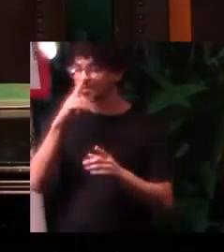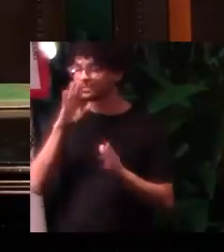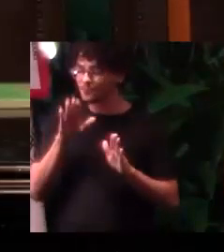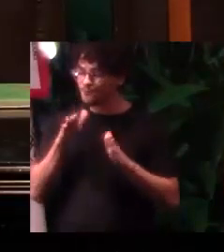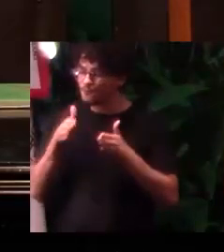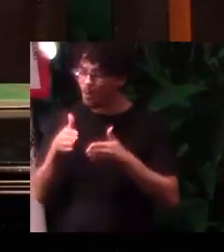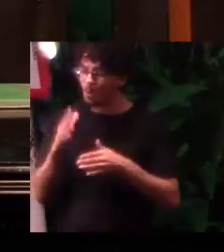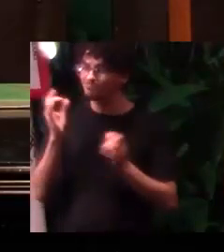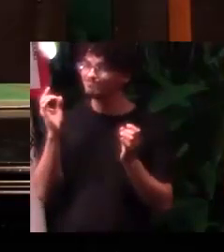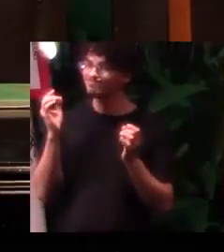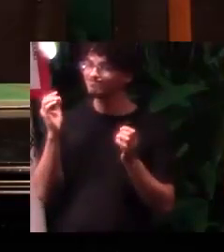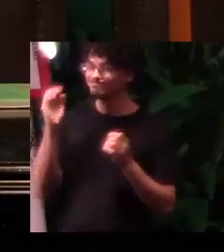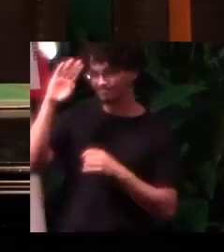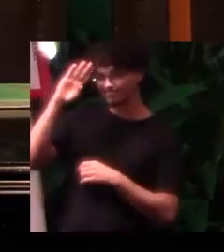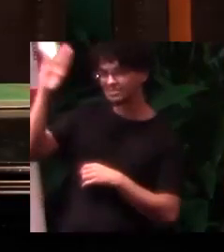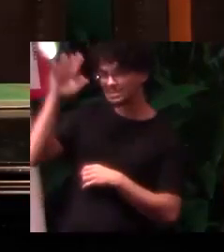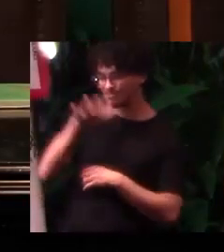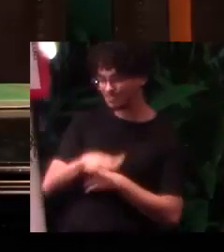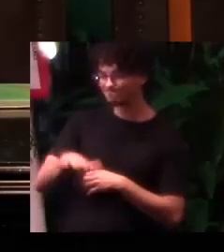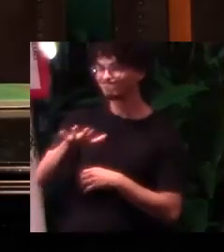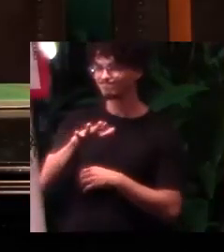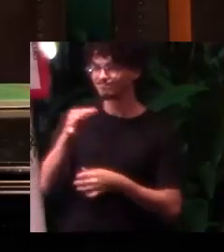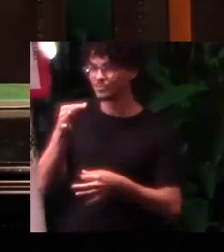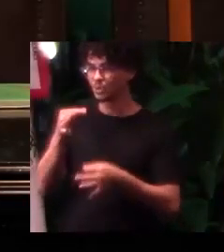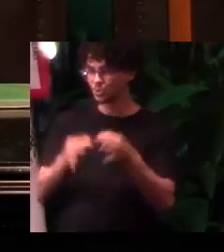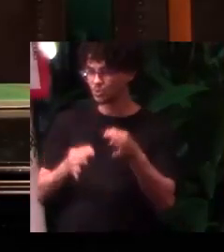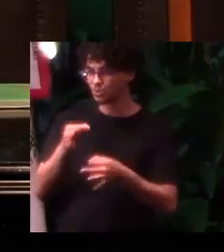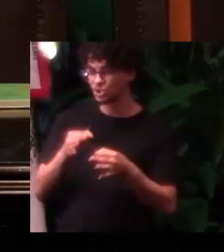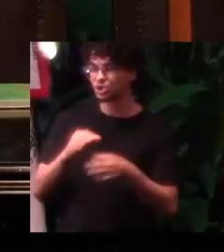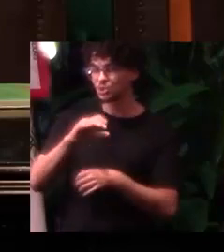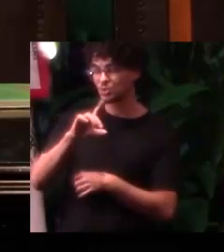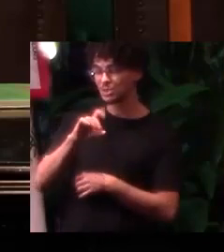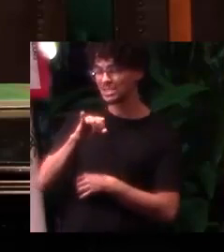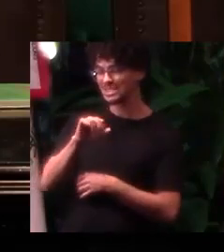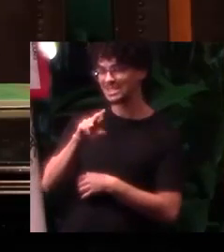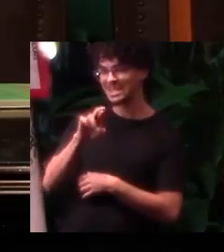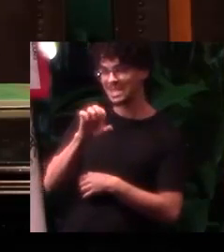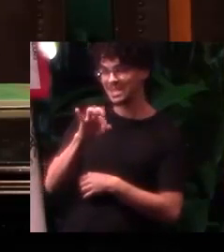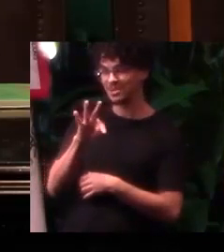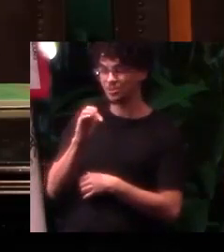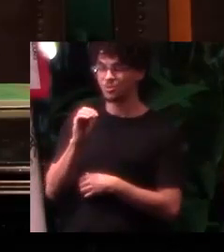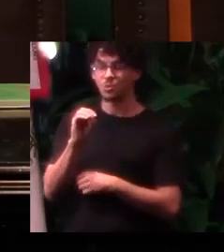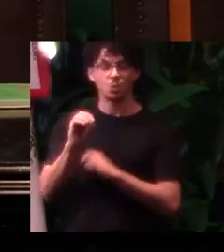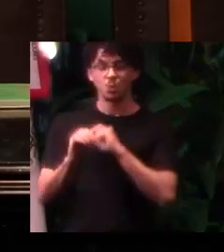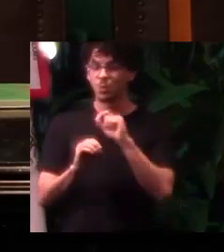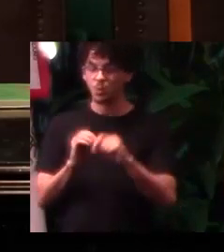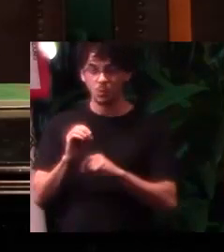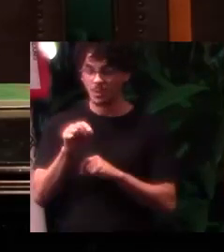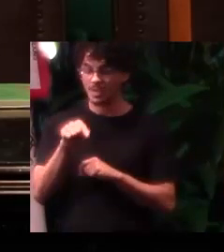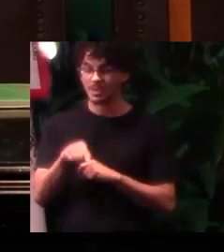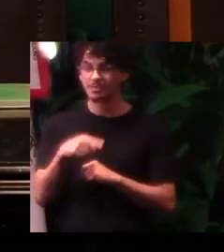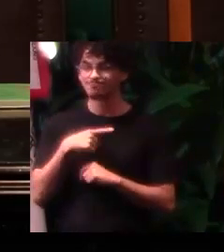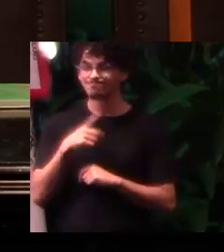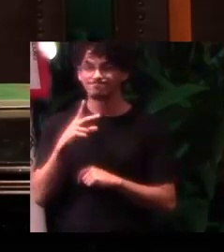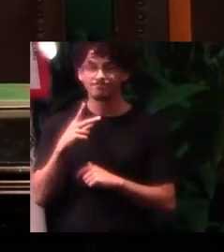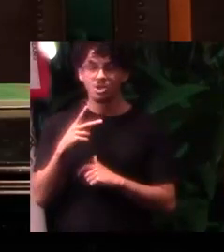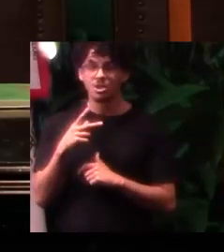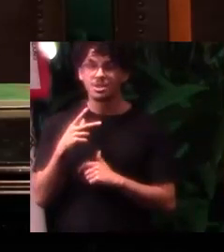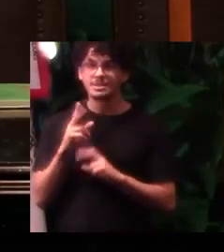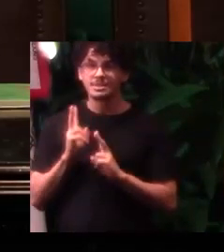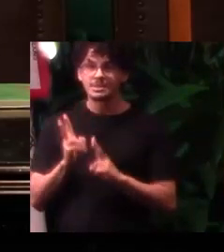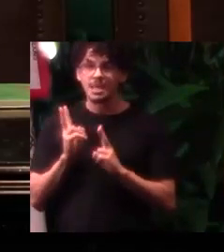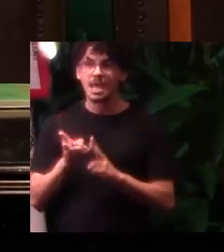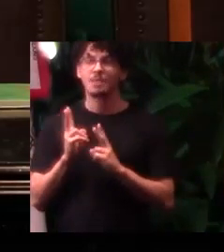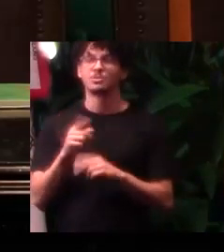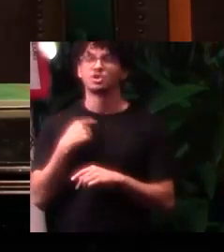particularidade especial, é que no direito, muitas das vezes, nós nos afeiçoamos mesmo,